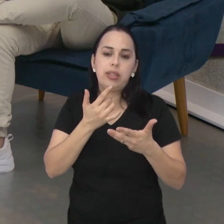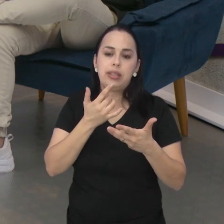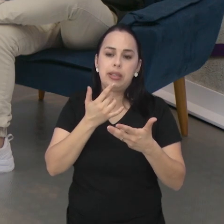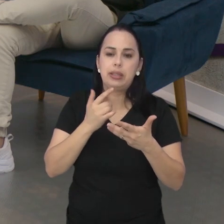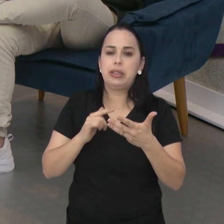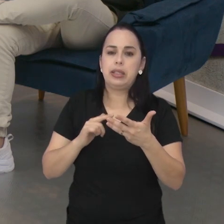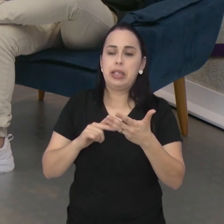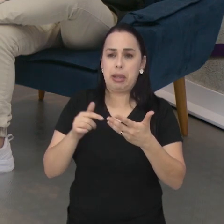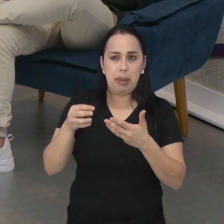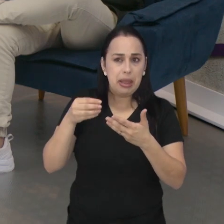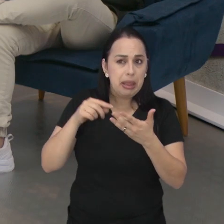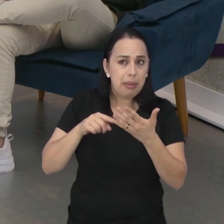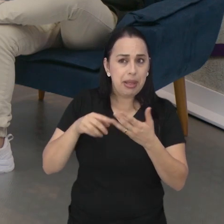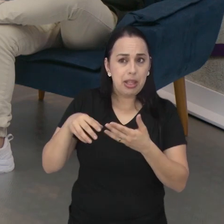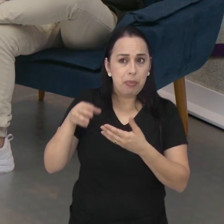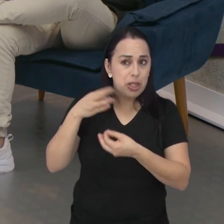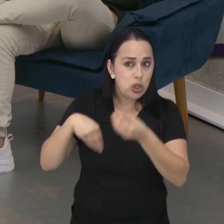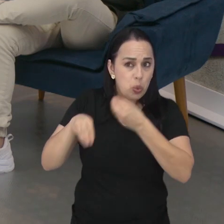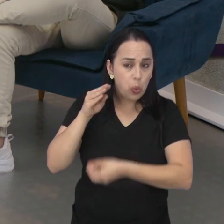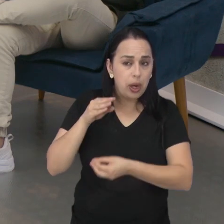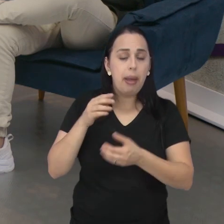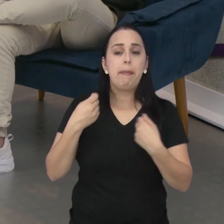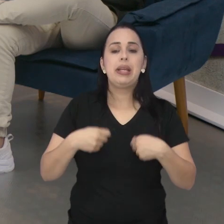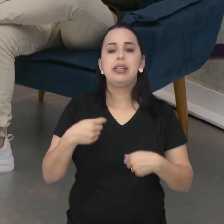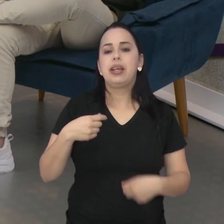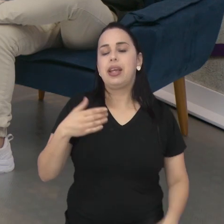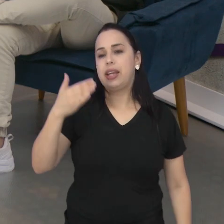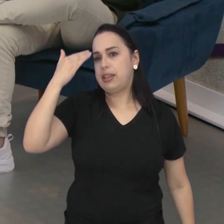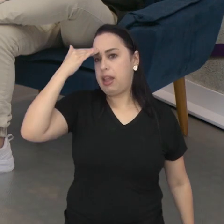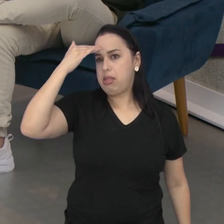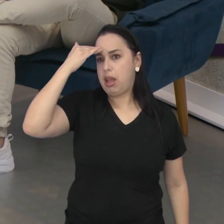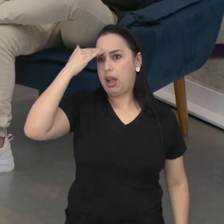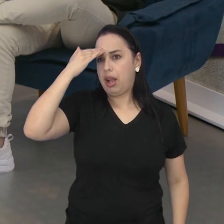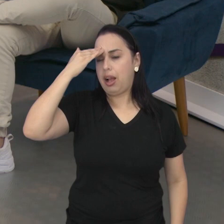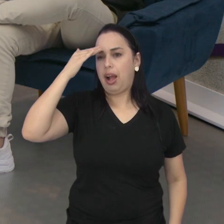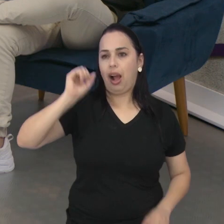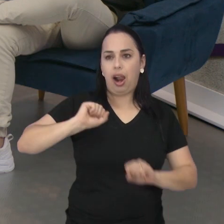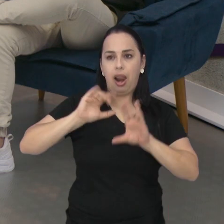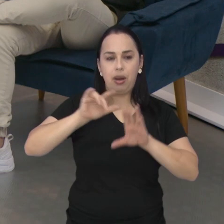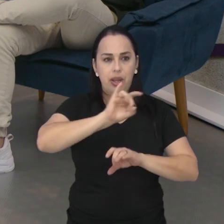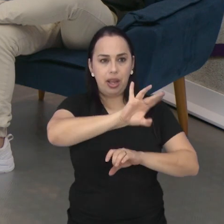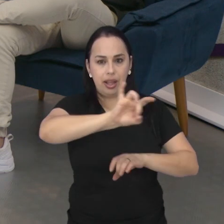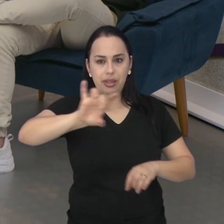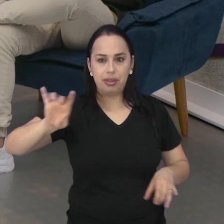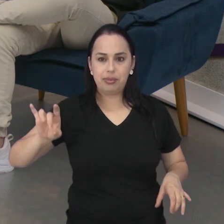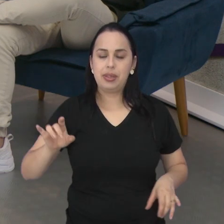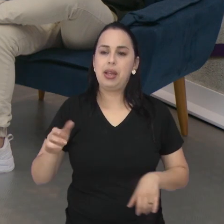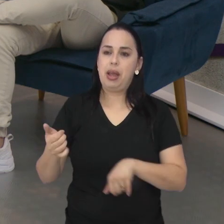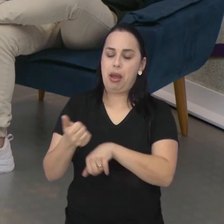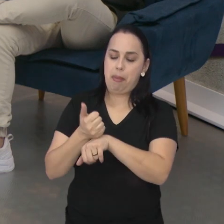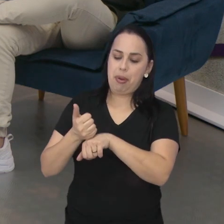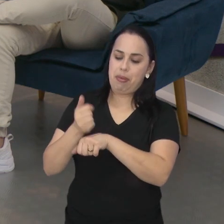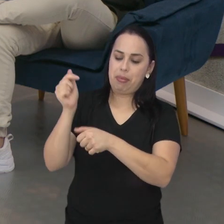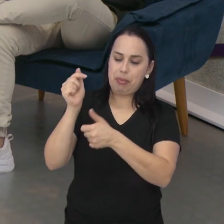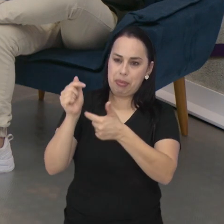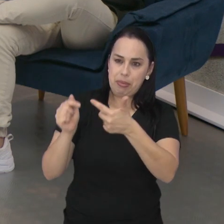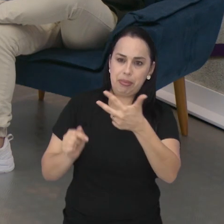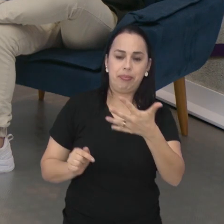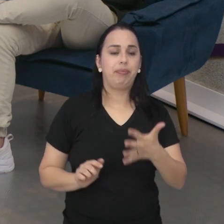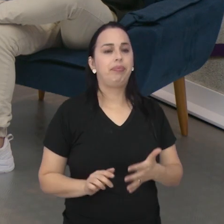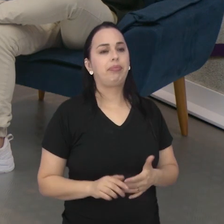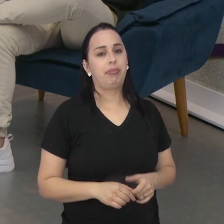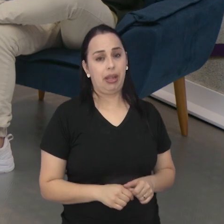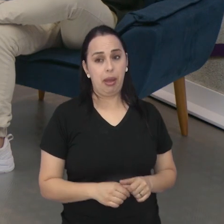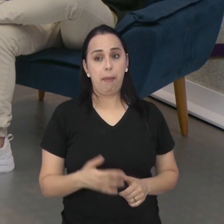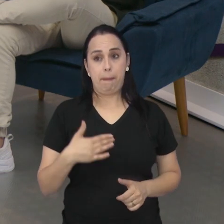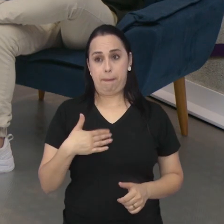das tintas e tal, das misturas, ele também tem que entender do visagismo. Sim. Esse profissional. É isso. E